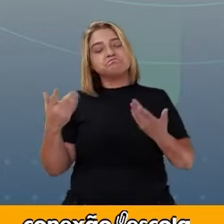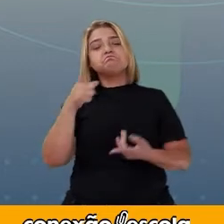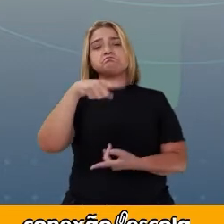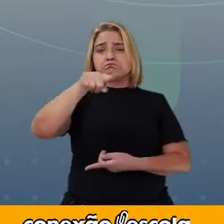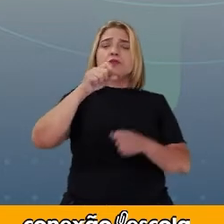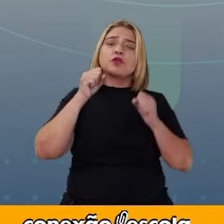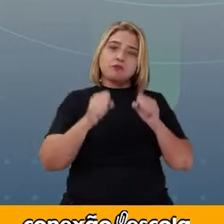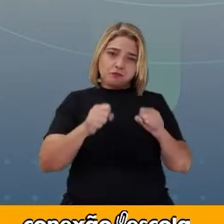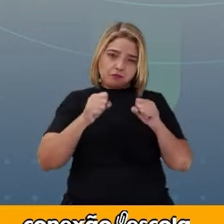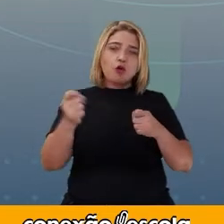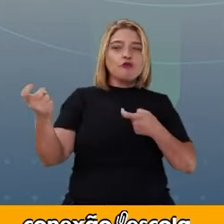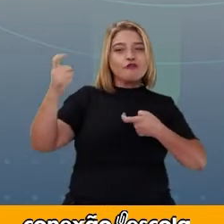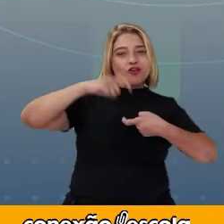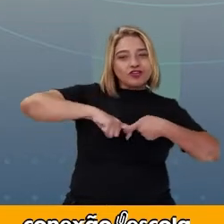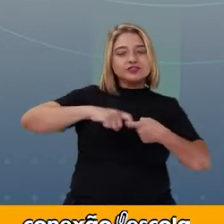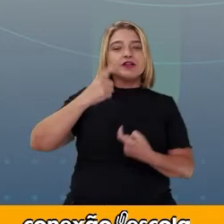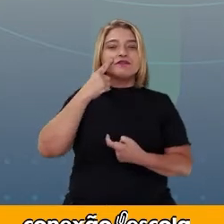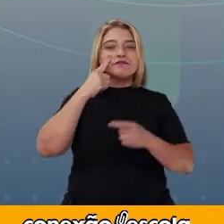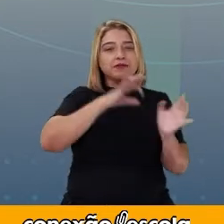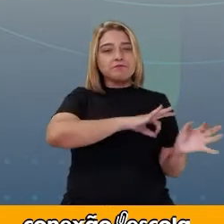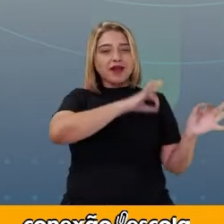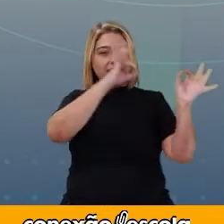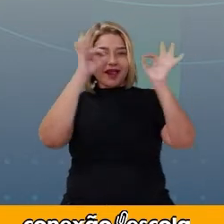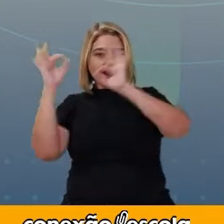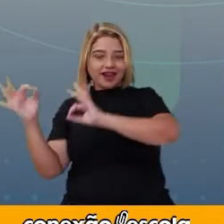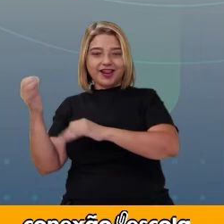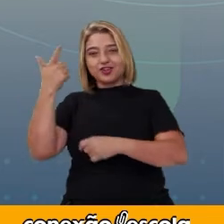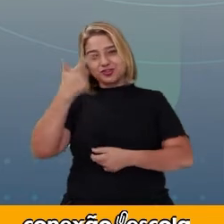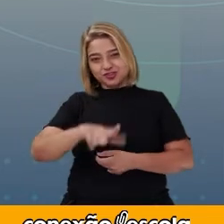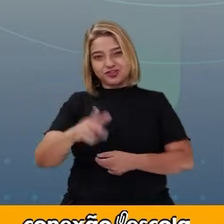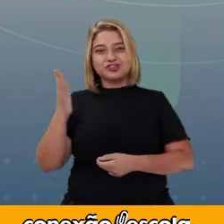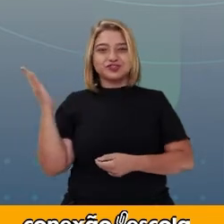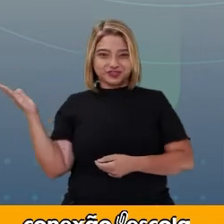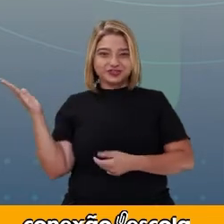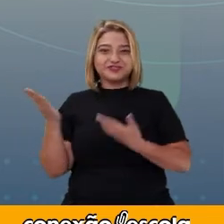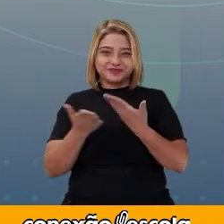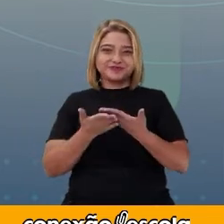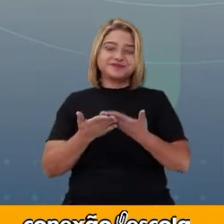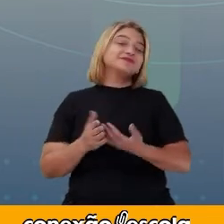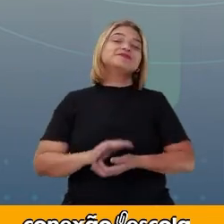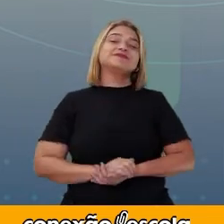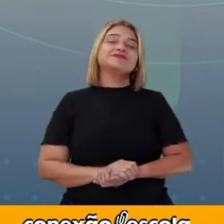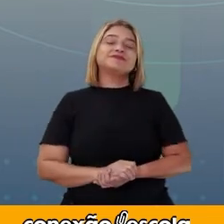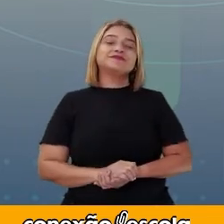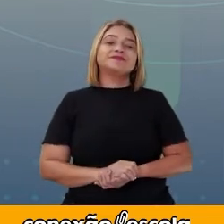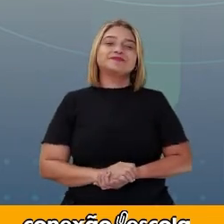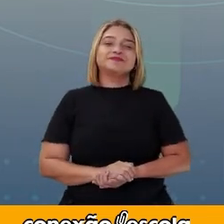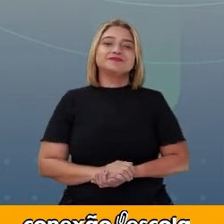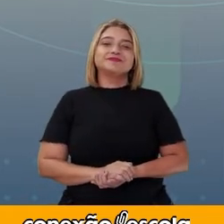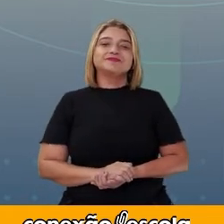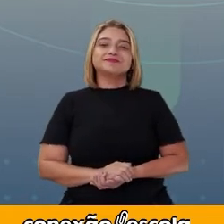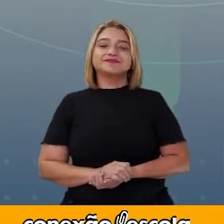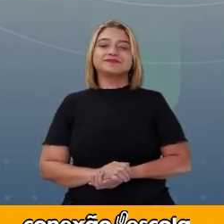você pode voltar aqui e assistir novamente essa animação. Combinado?